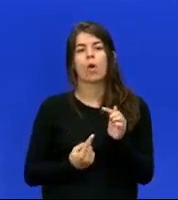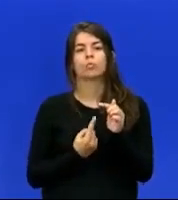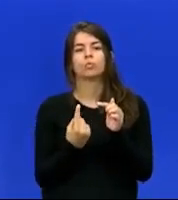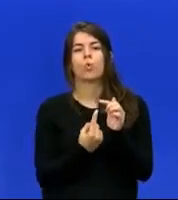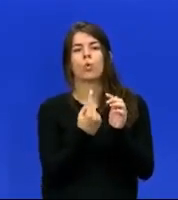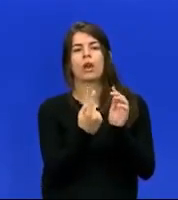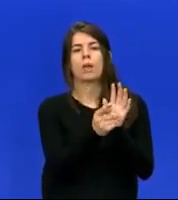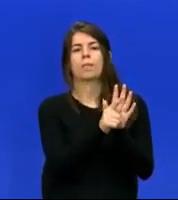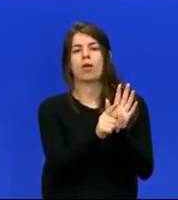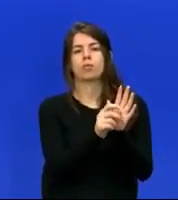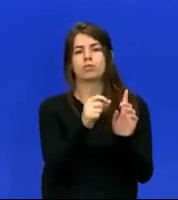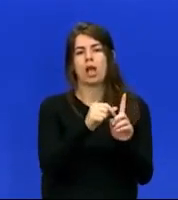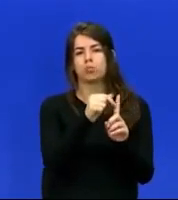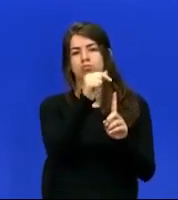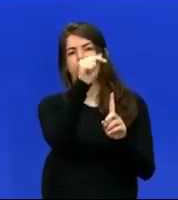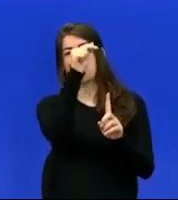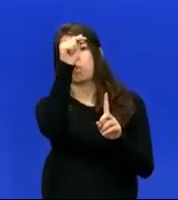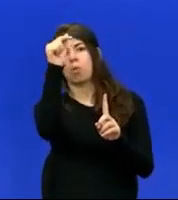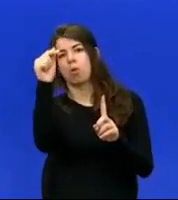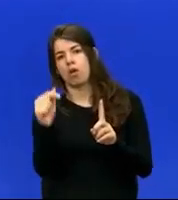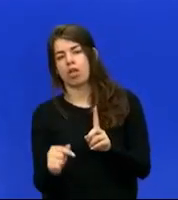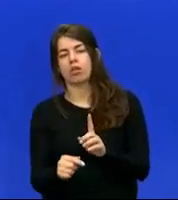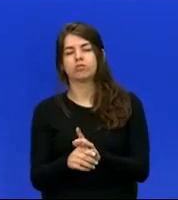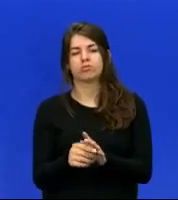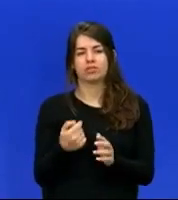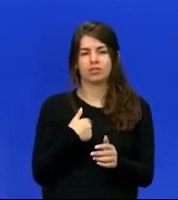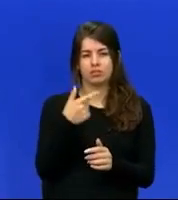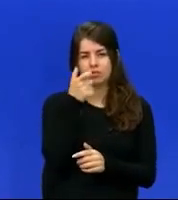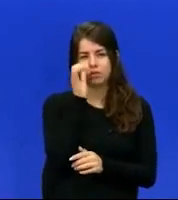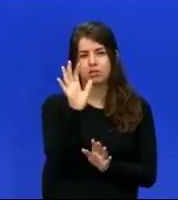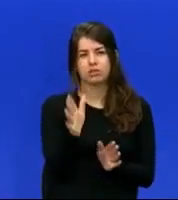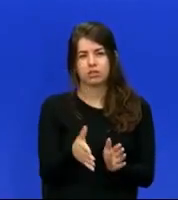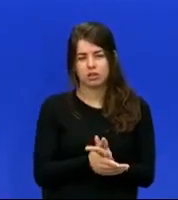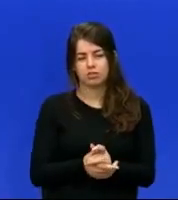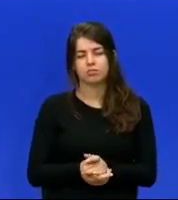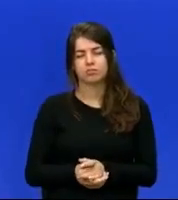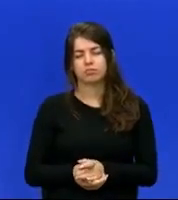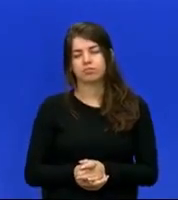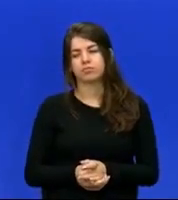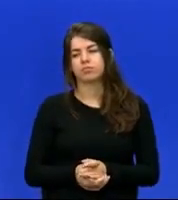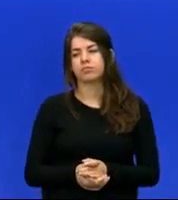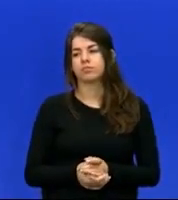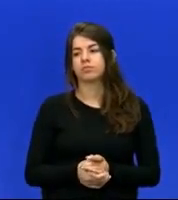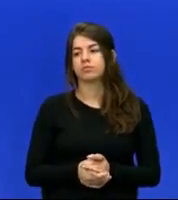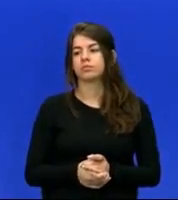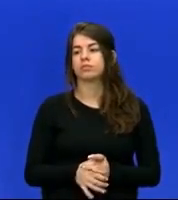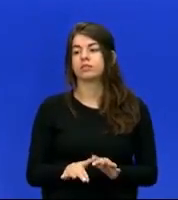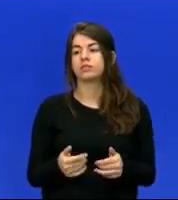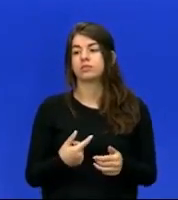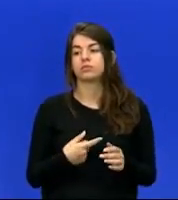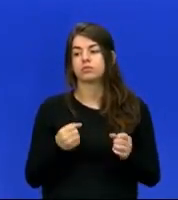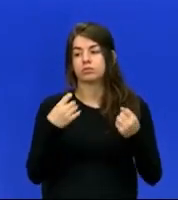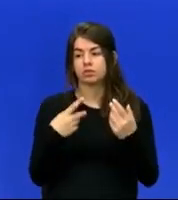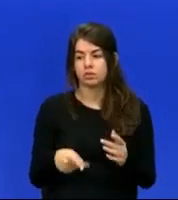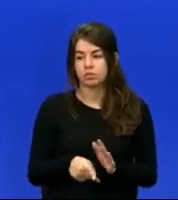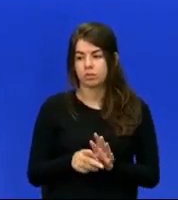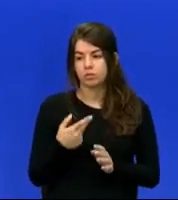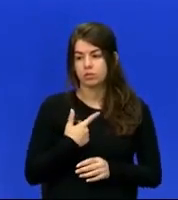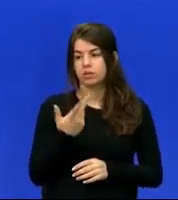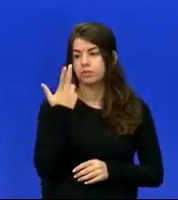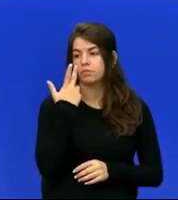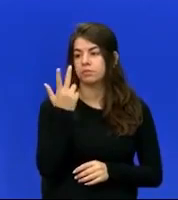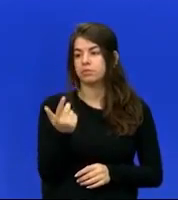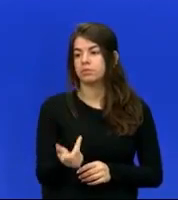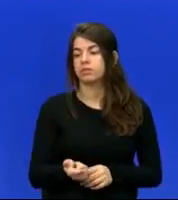da curva, né? Também no caso, você também trabalhou, né? Então, o conceito da normal